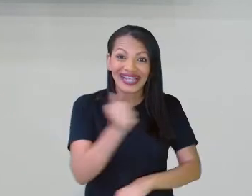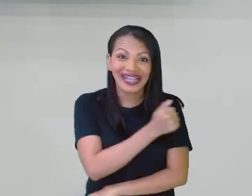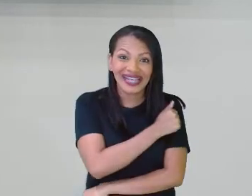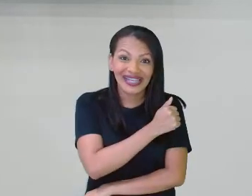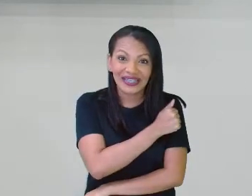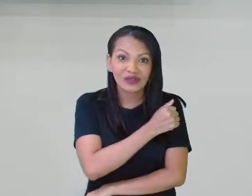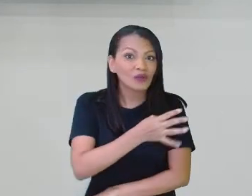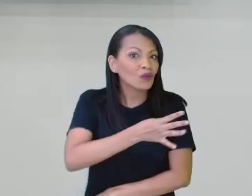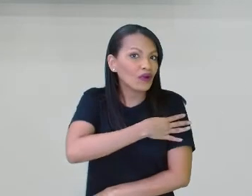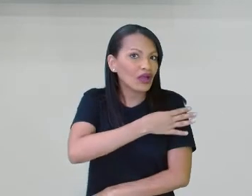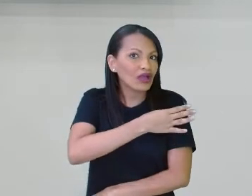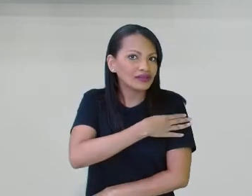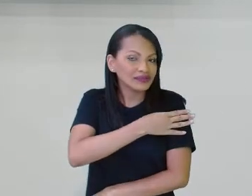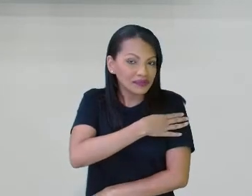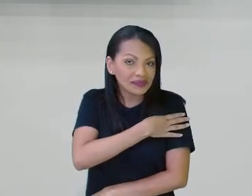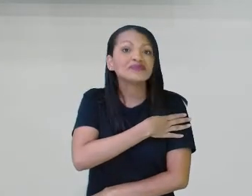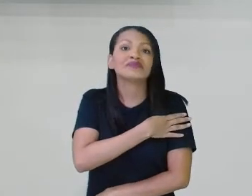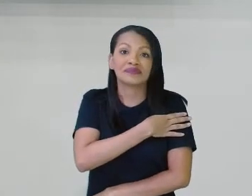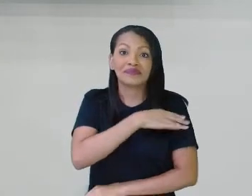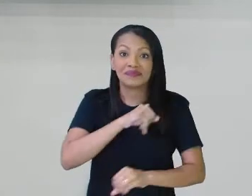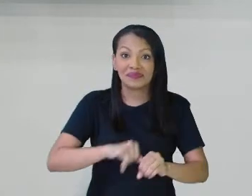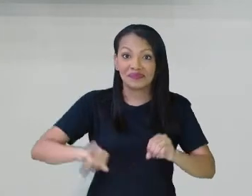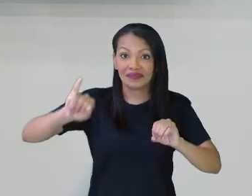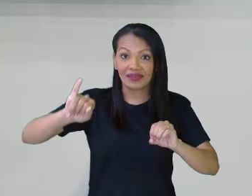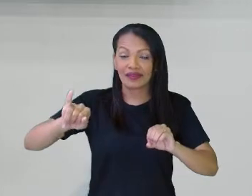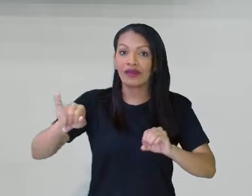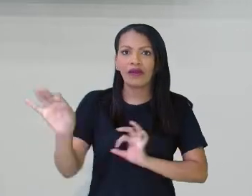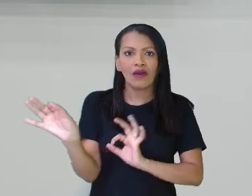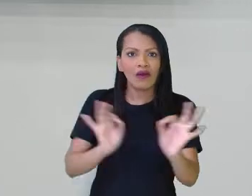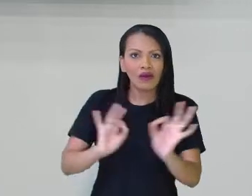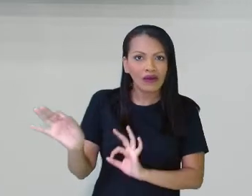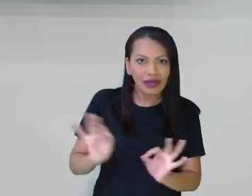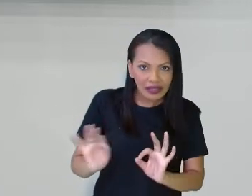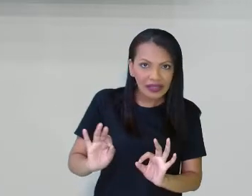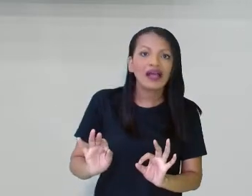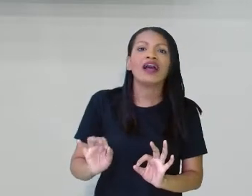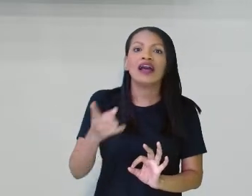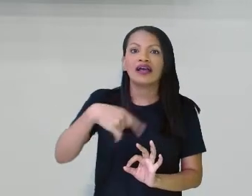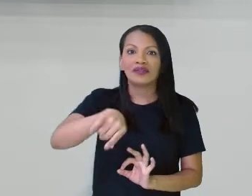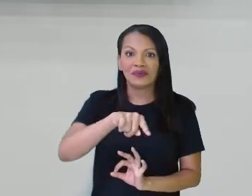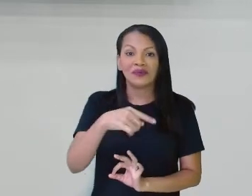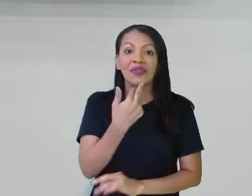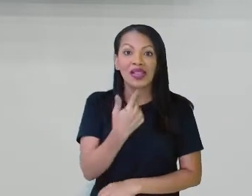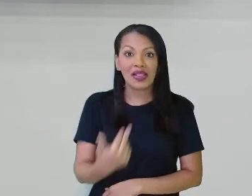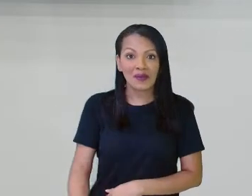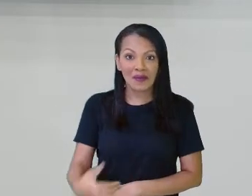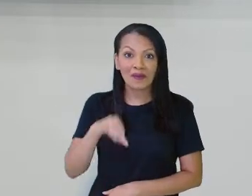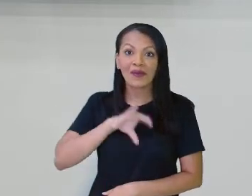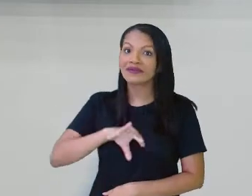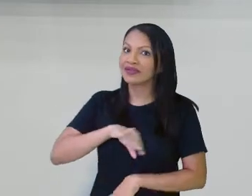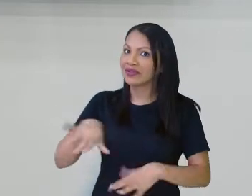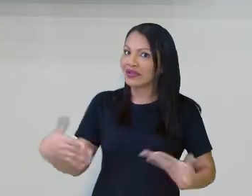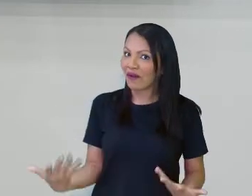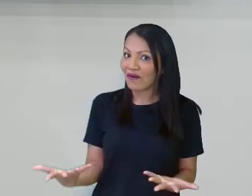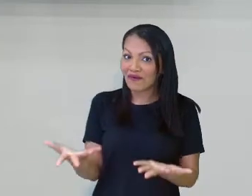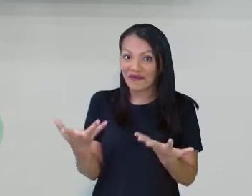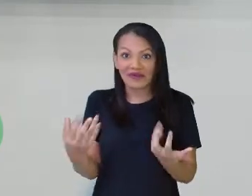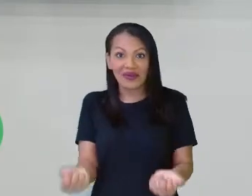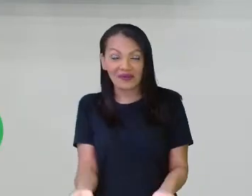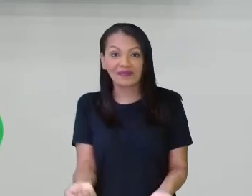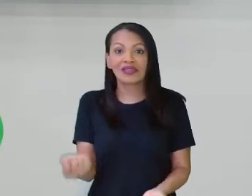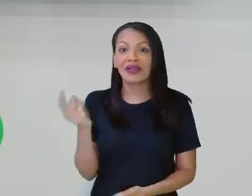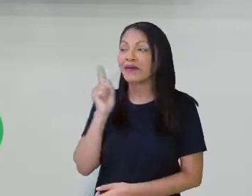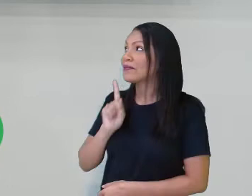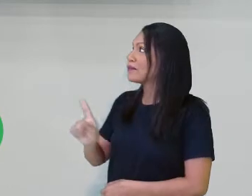estudantes do 4º ano e das turmas de aceleração, preparados para mais uma aula de língua portuguesa? Então vamos lá. Eu